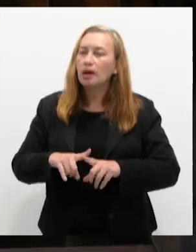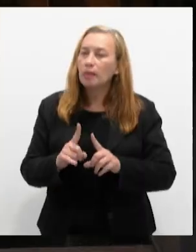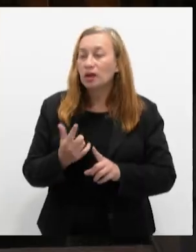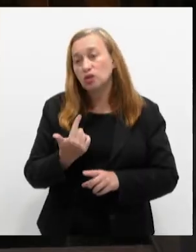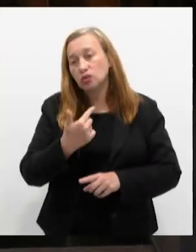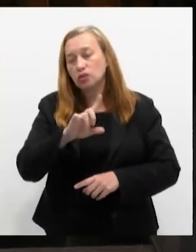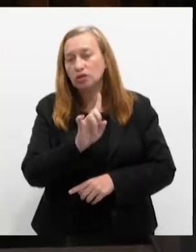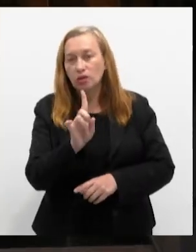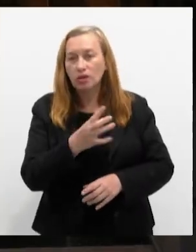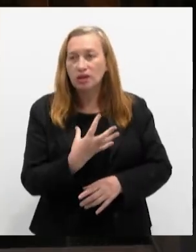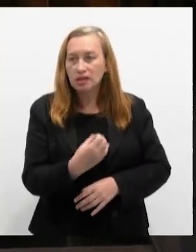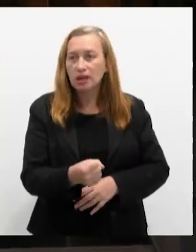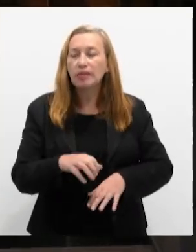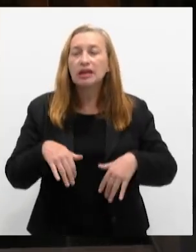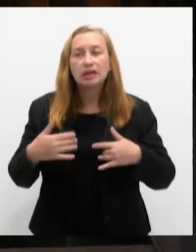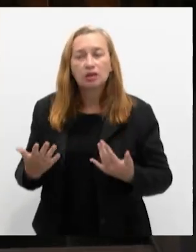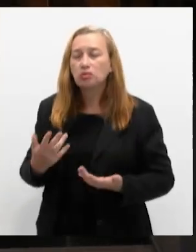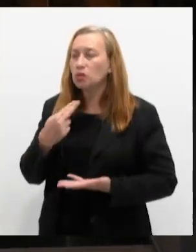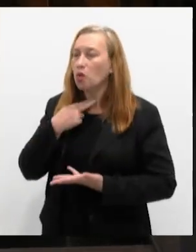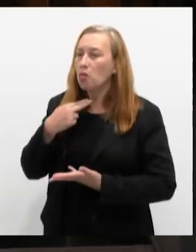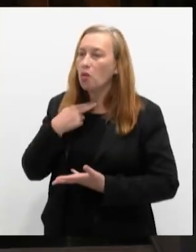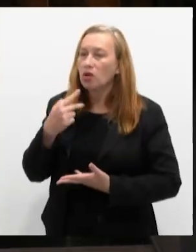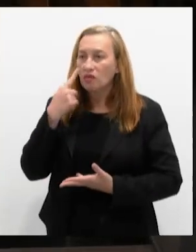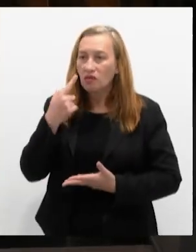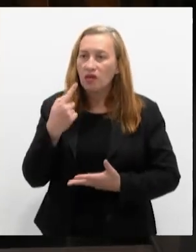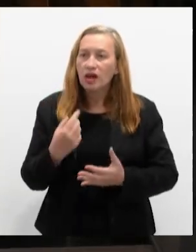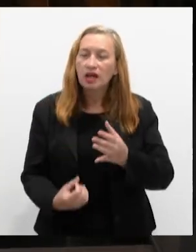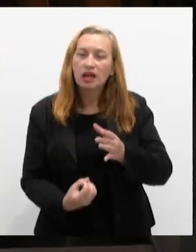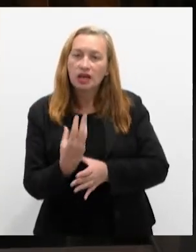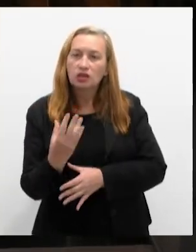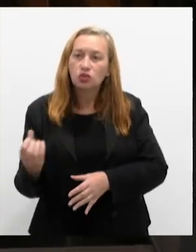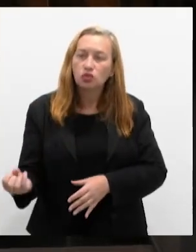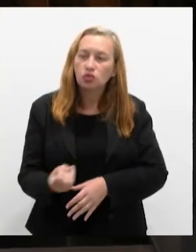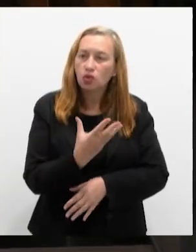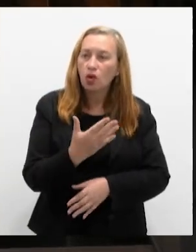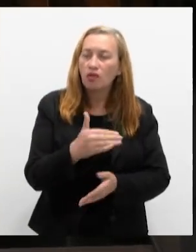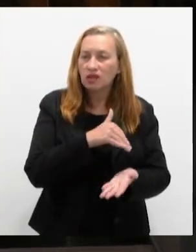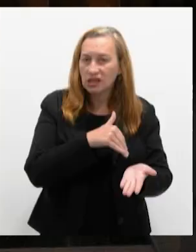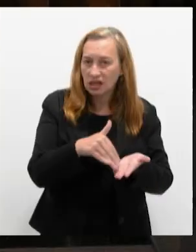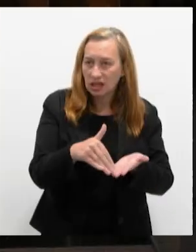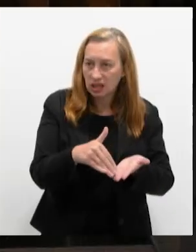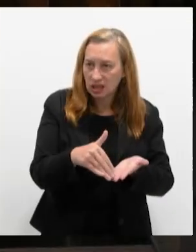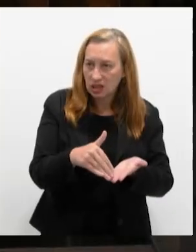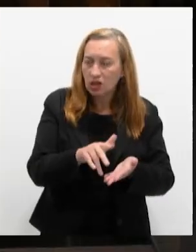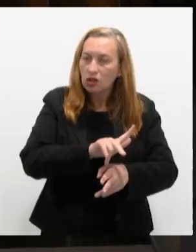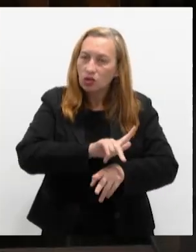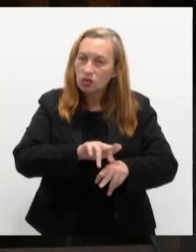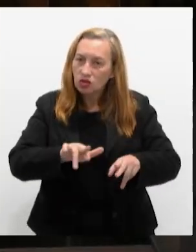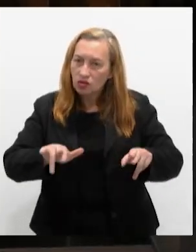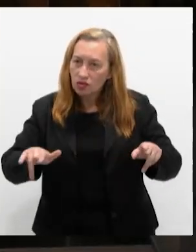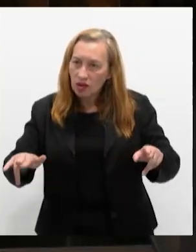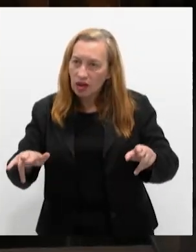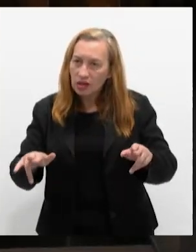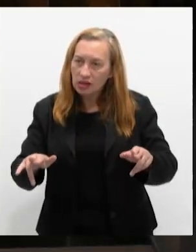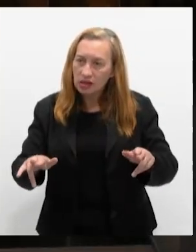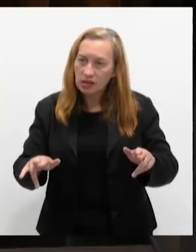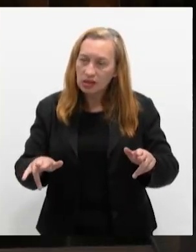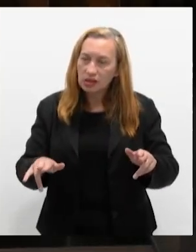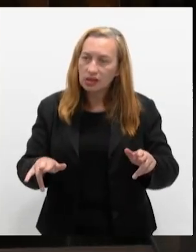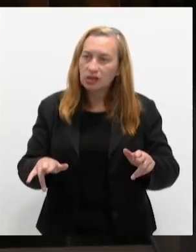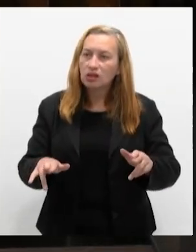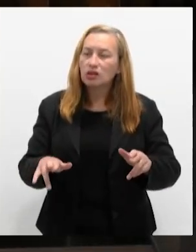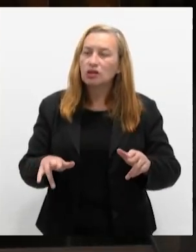recebem. Então, a gente não pode ver a criação de um novo órgão ou de uma nova secretaria com diversos órgãos sem corrigir